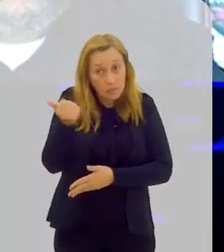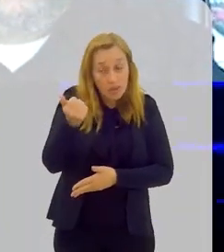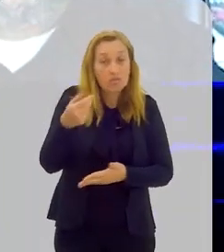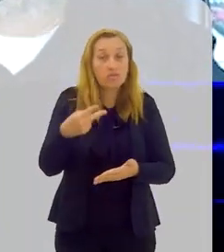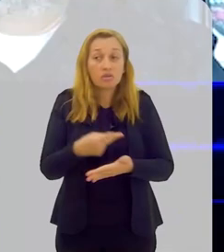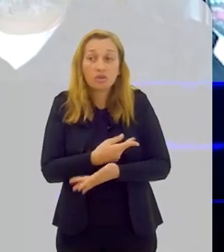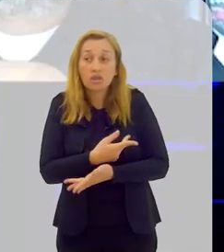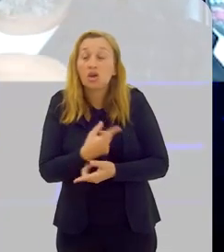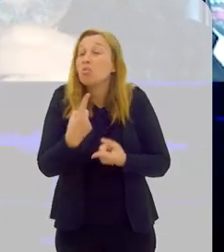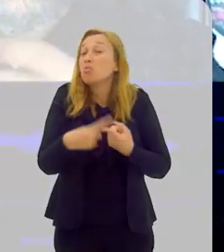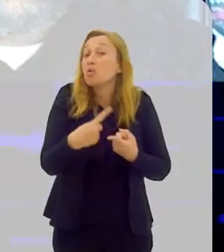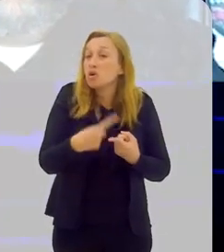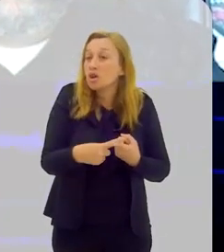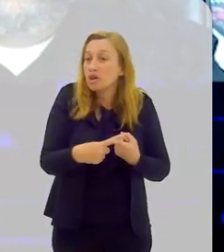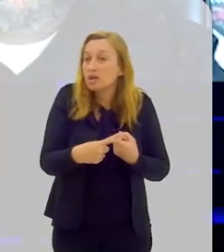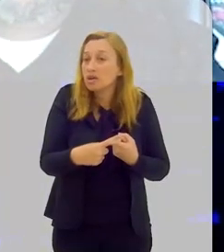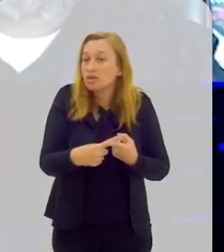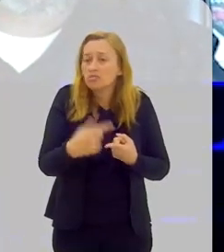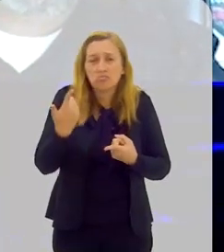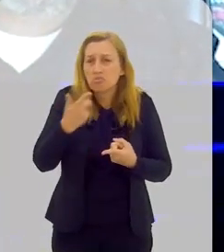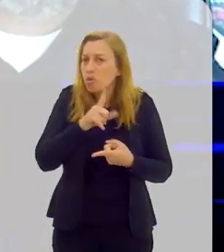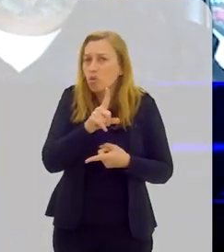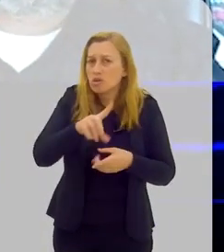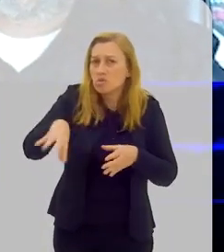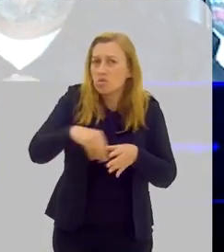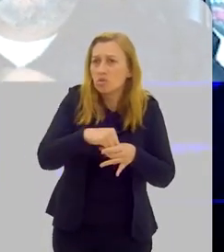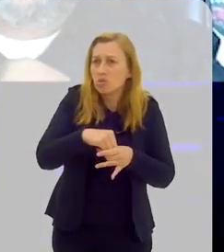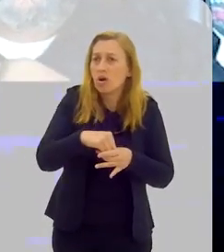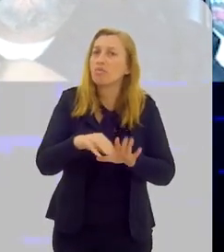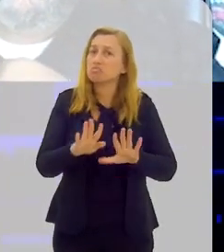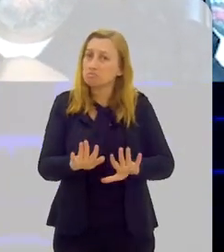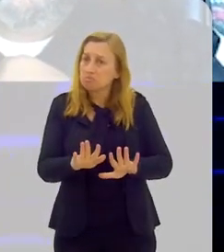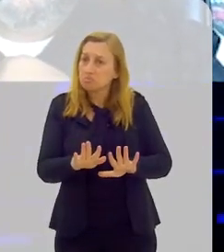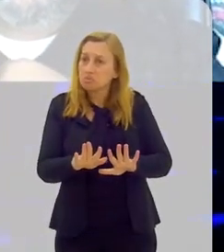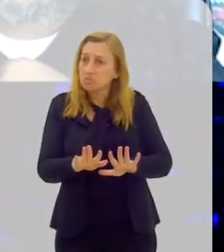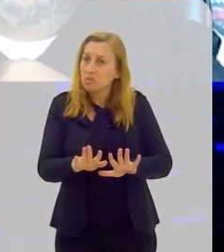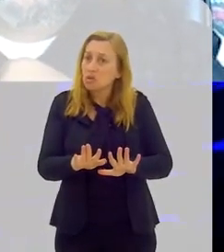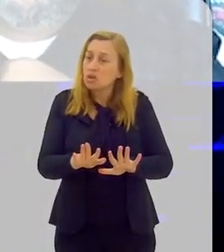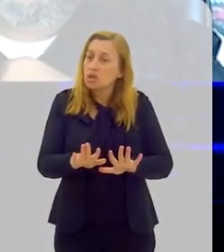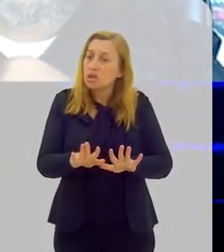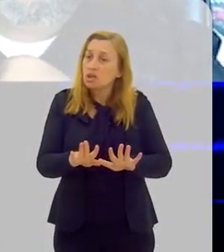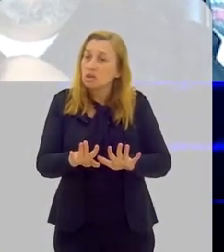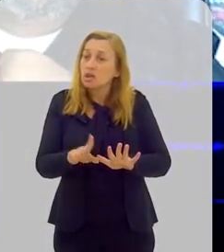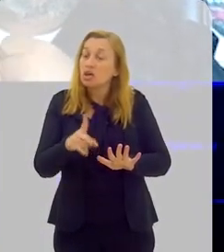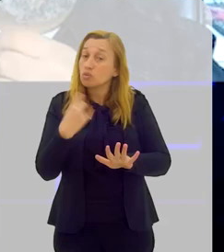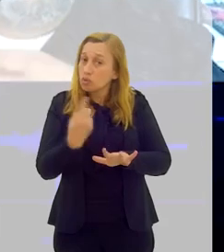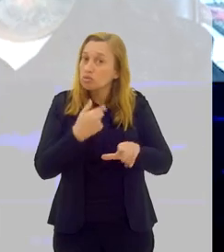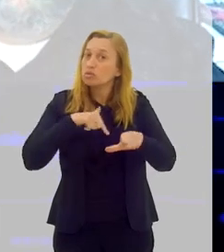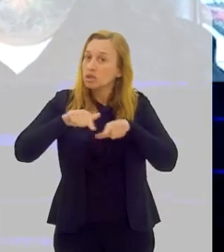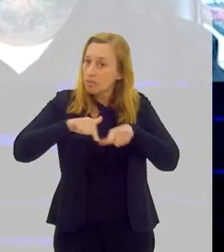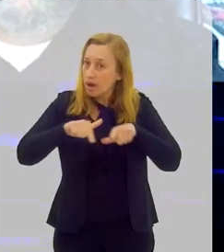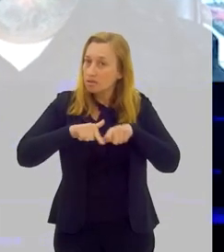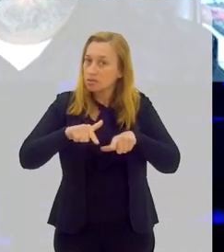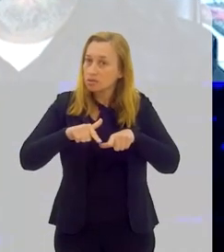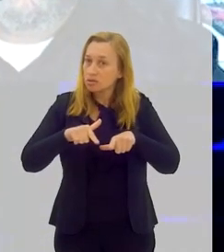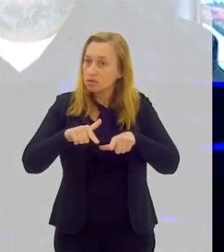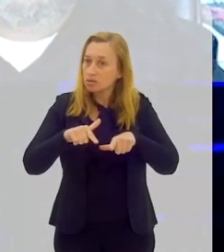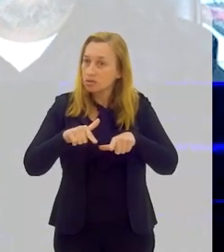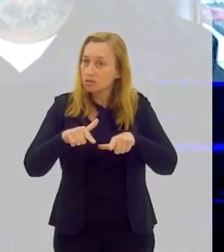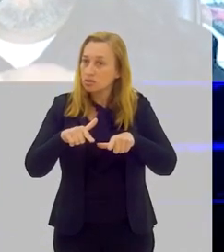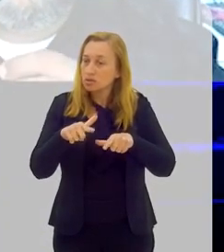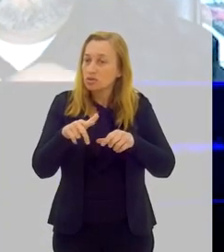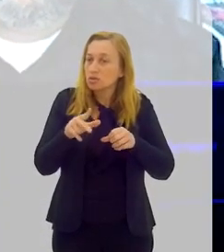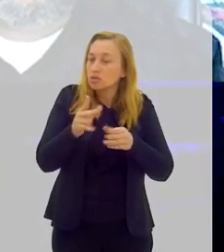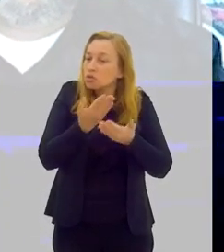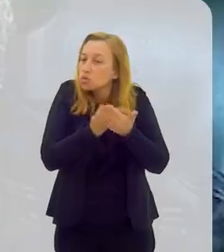que vão dar certo, por que que isso a gente não consegue implementar? Ou seja, esse é que seria o nosso trabalho,